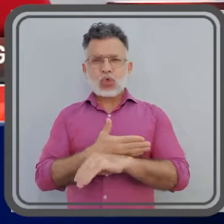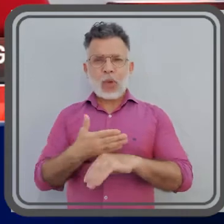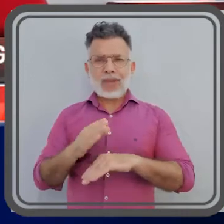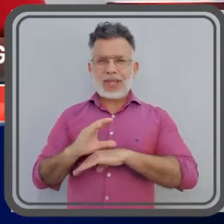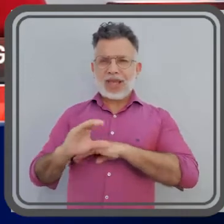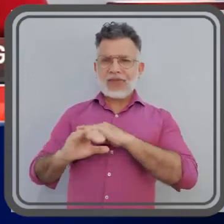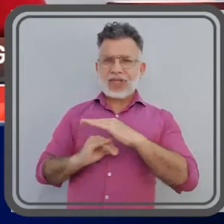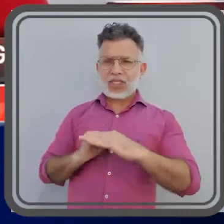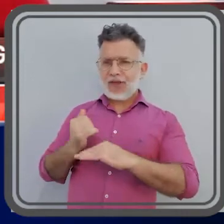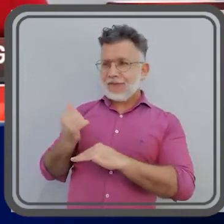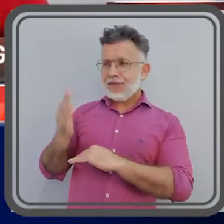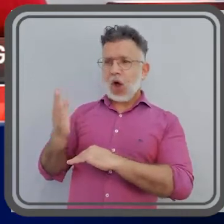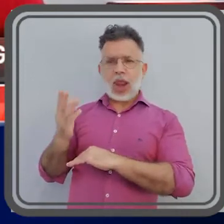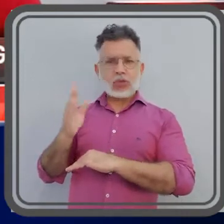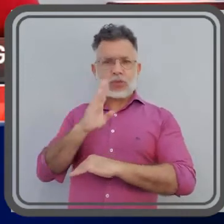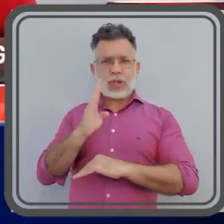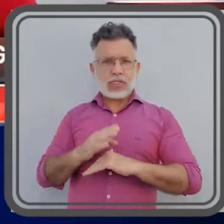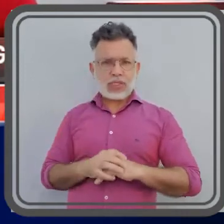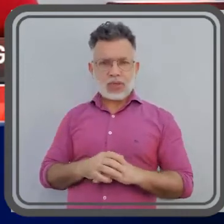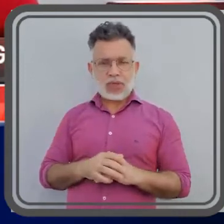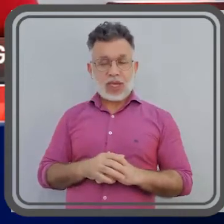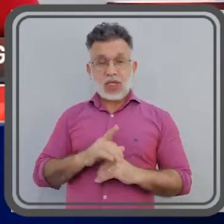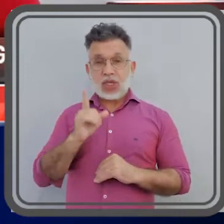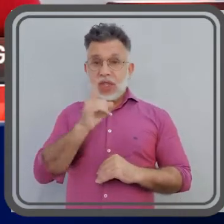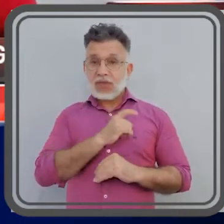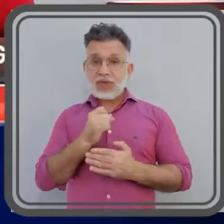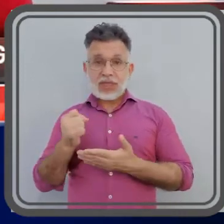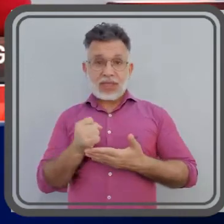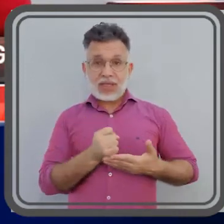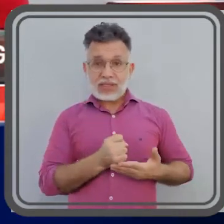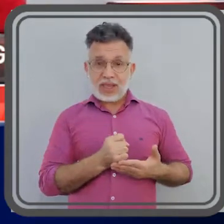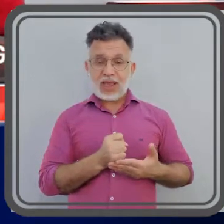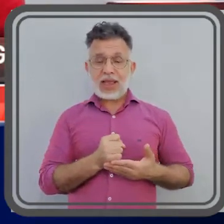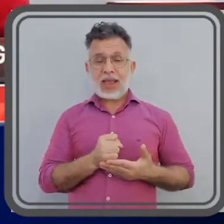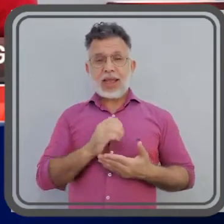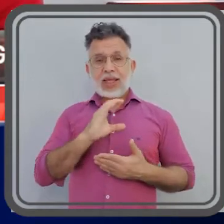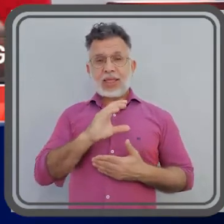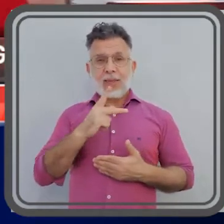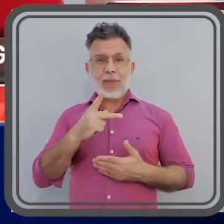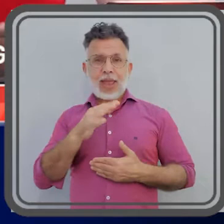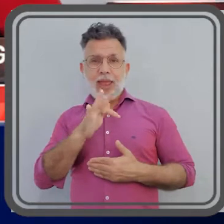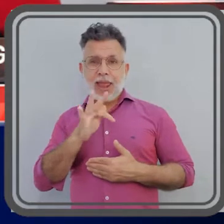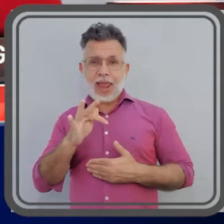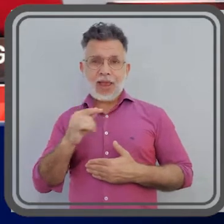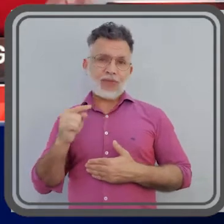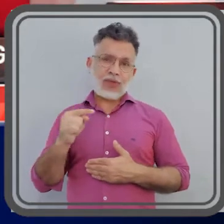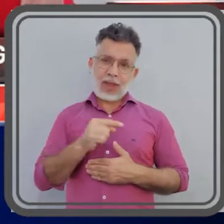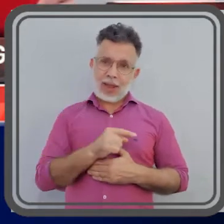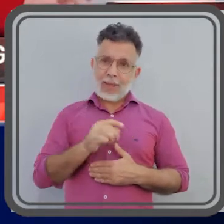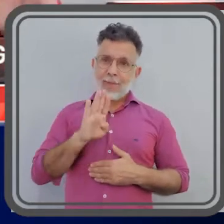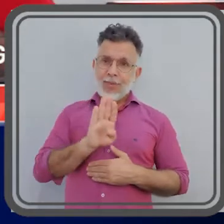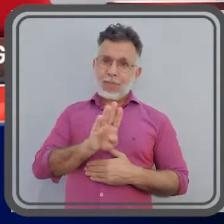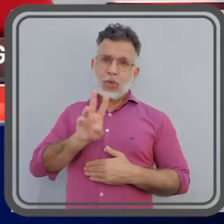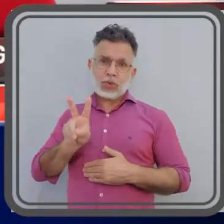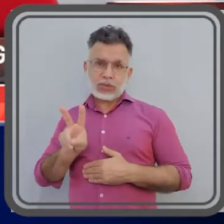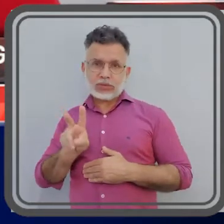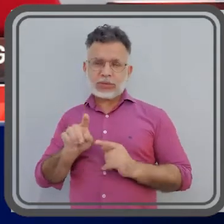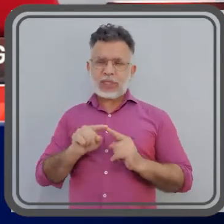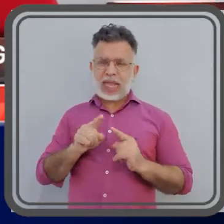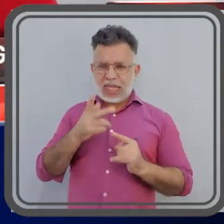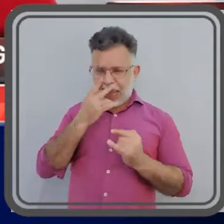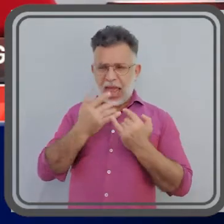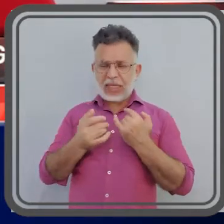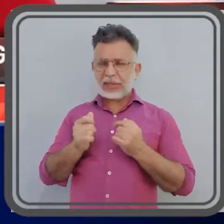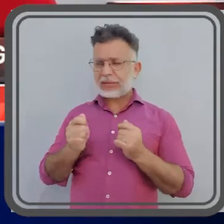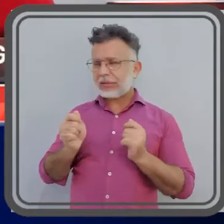né? Já é difícil levar CPF para a Bolsa Brasileira. Você acha que levar CPF com passaporte para fora tem sido também uma tendência?